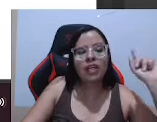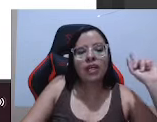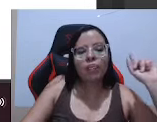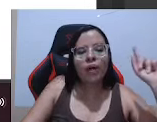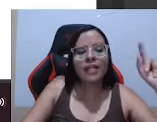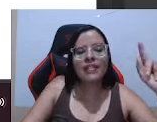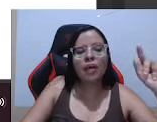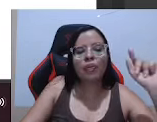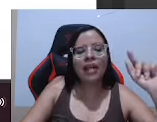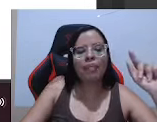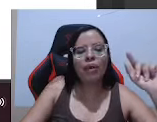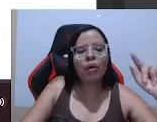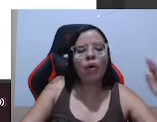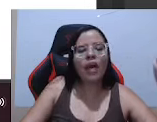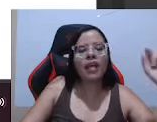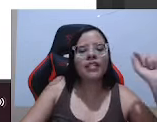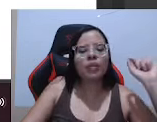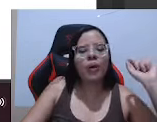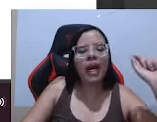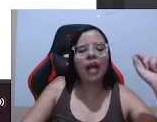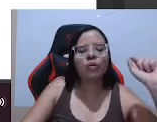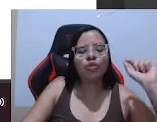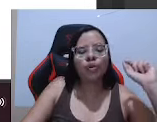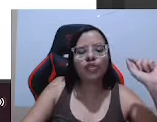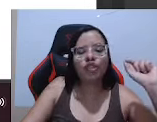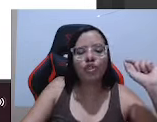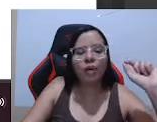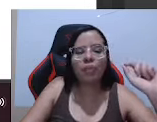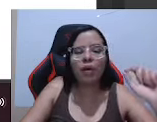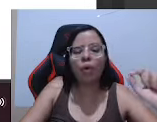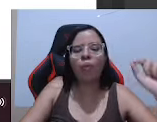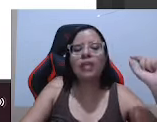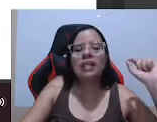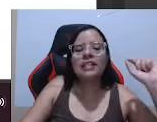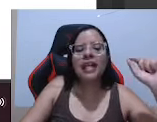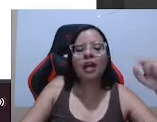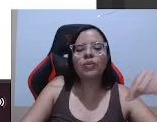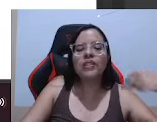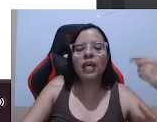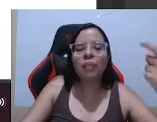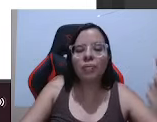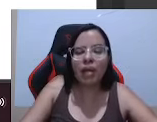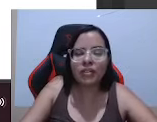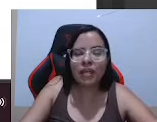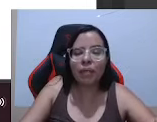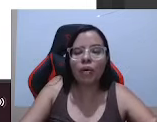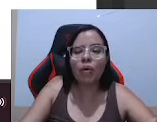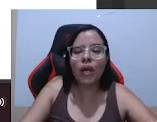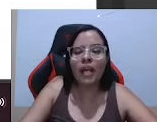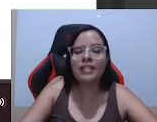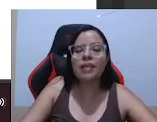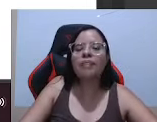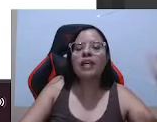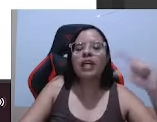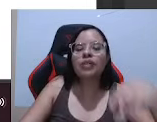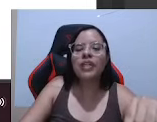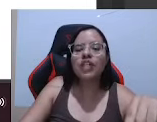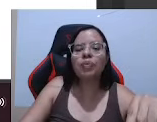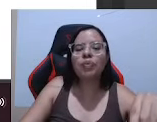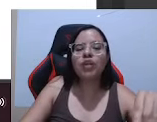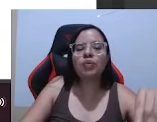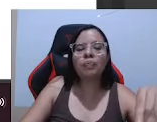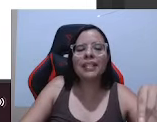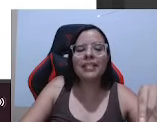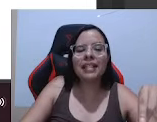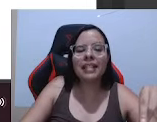caso. Por exemplo, na ampla concorrência do cargo de professor de PEB 1, serão 100 primeiros da ampla concorrência e os